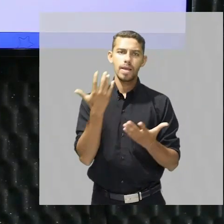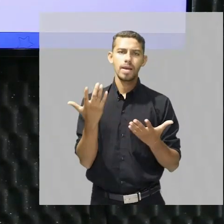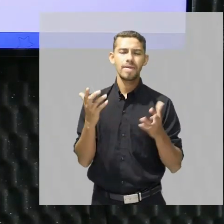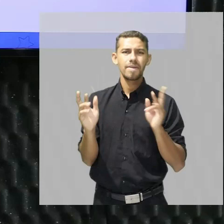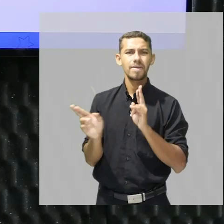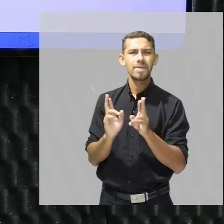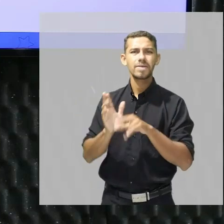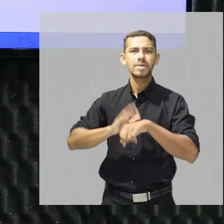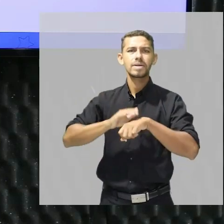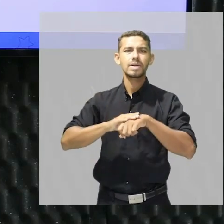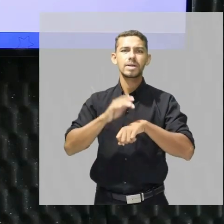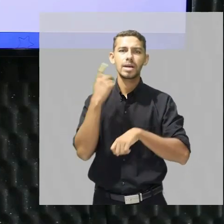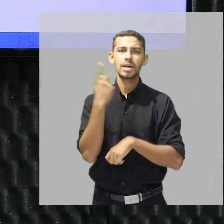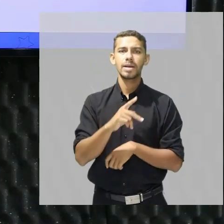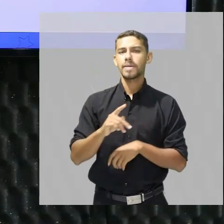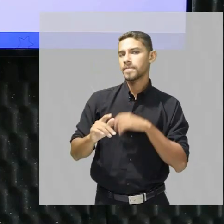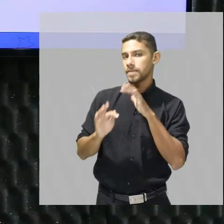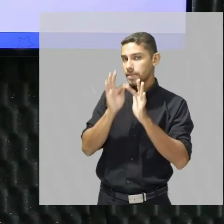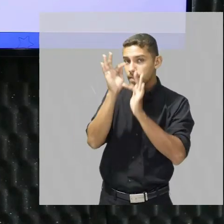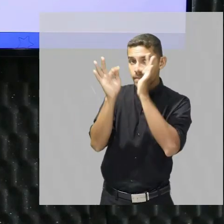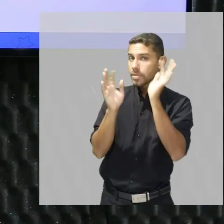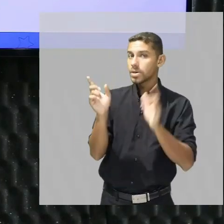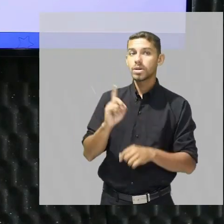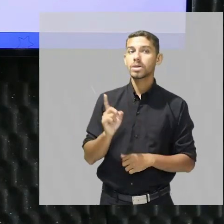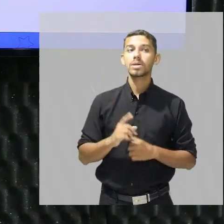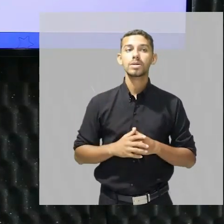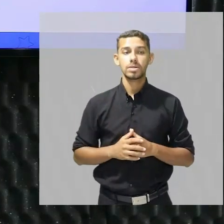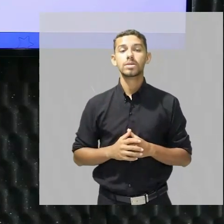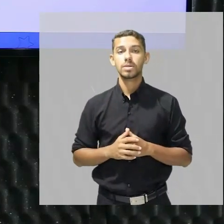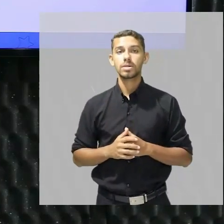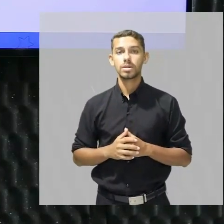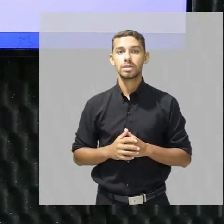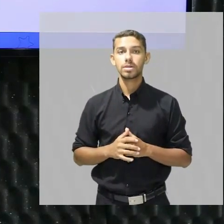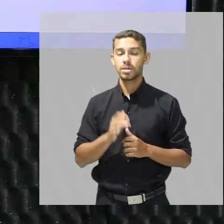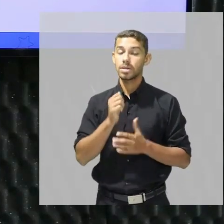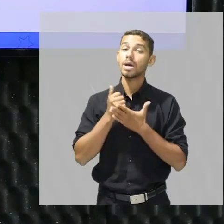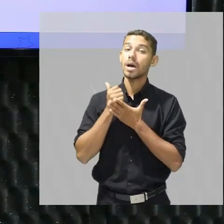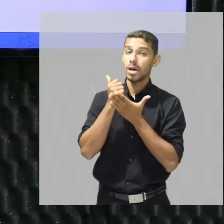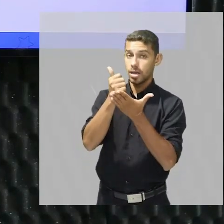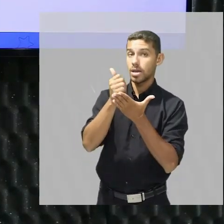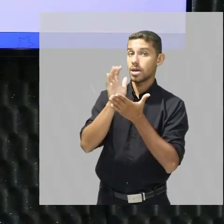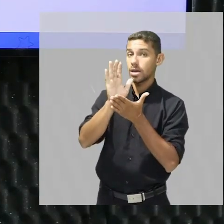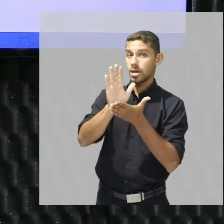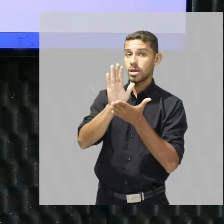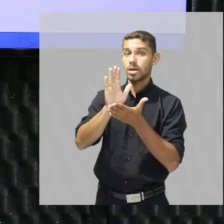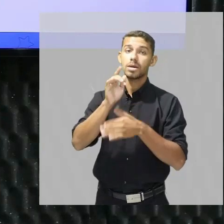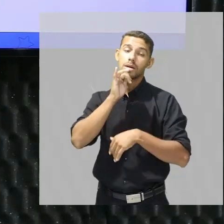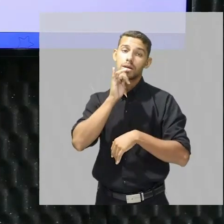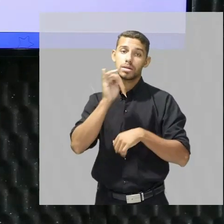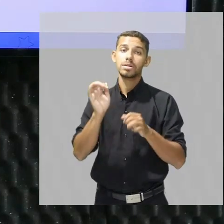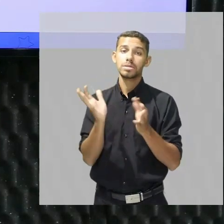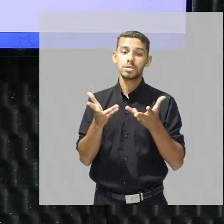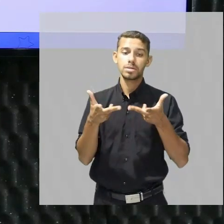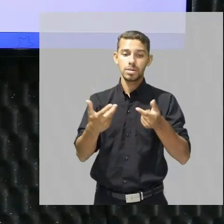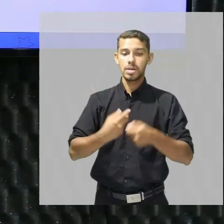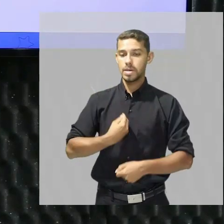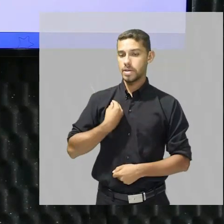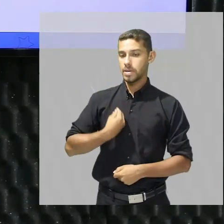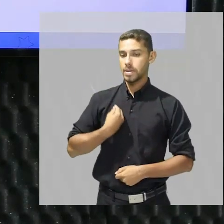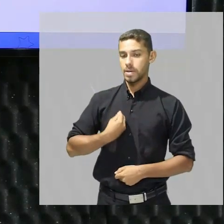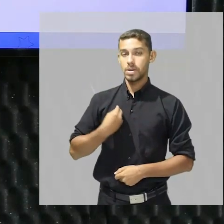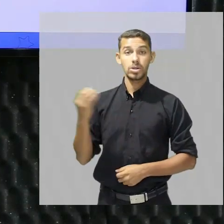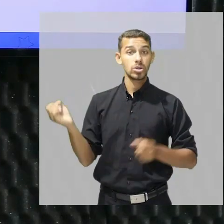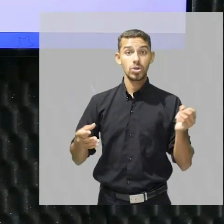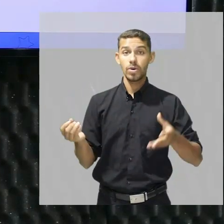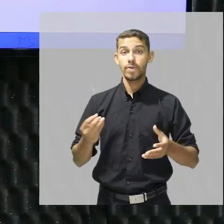ao estabelecimento de plantas pioneiras, não. Essas plantas pioneiras, elas ajudam na melhoria da qualidade de vida dos